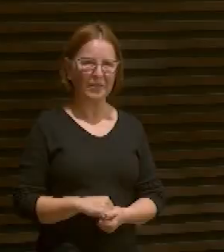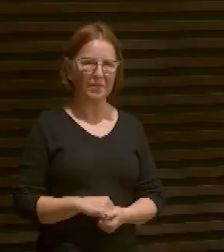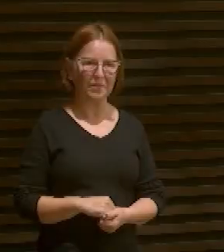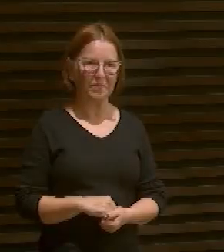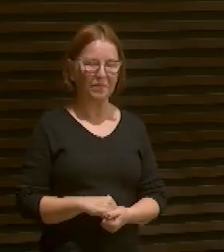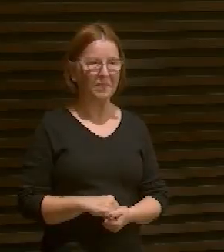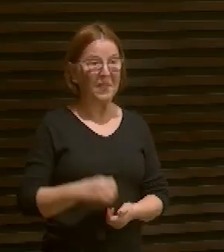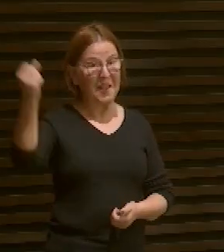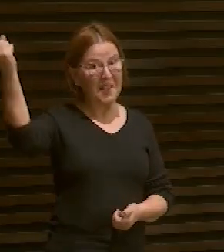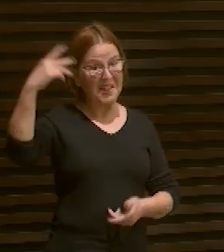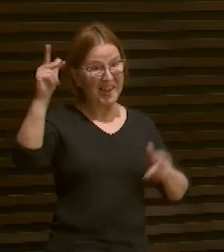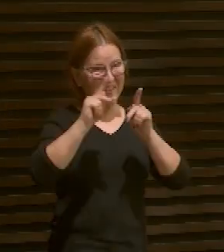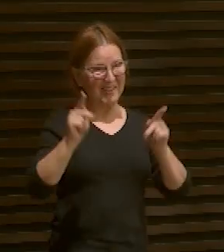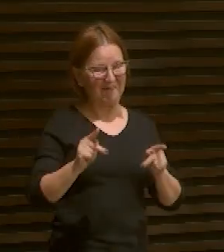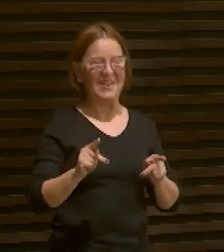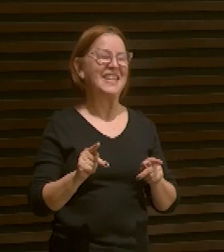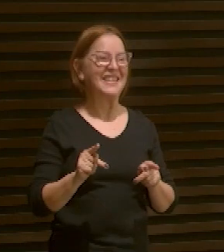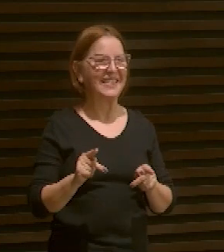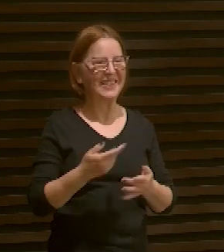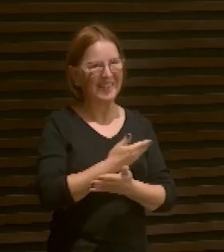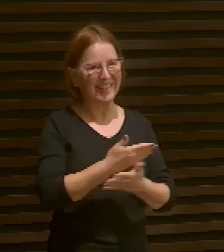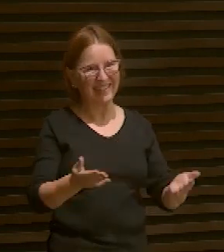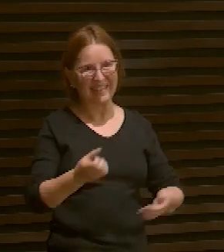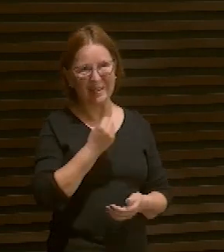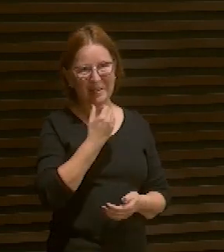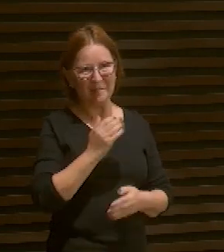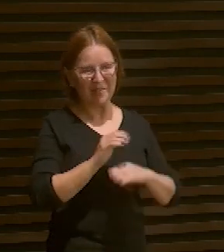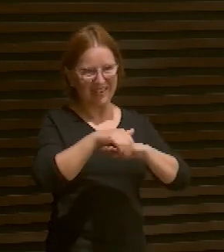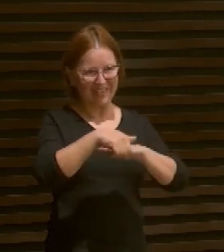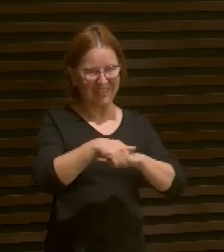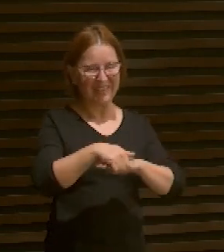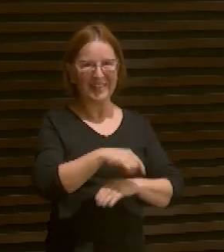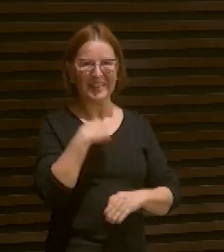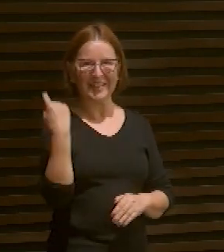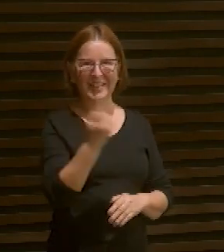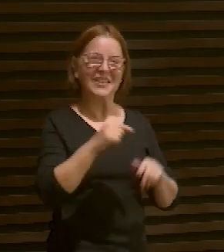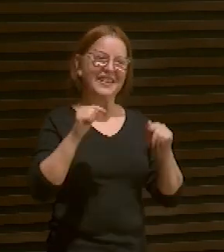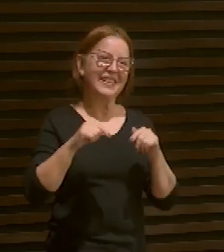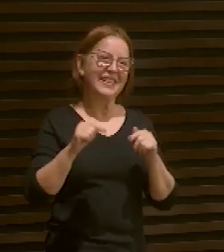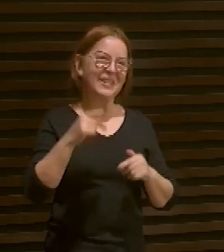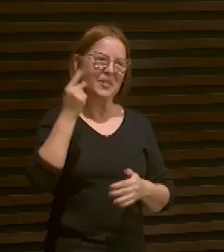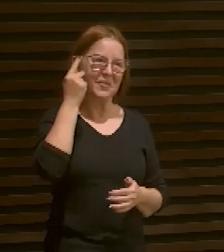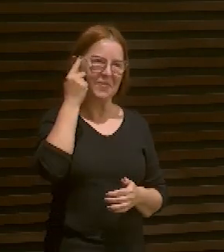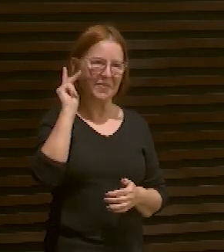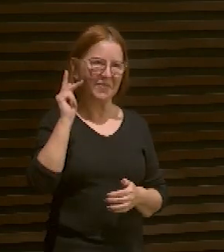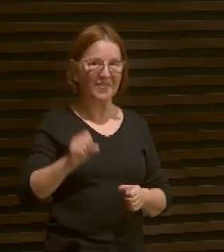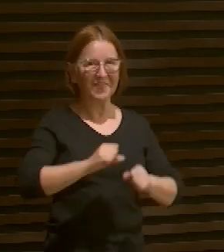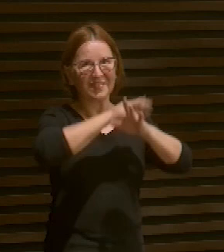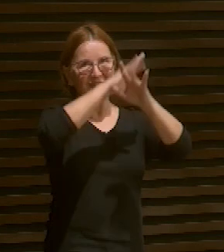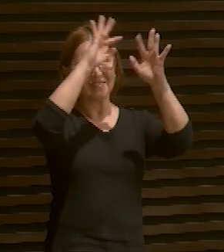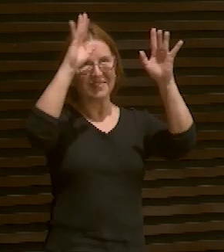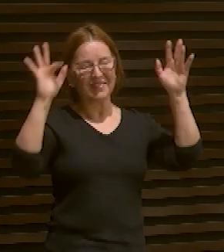Meus irmãos, graça e paz, boa noite. Nós estamos aqui para glorificar o